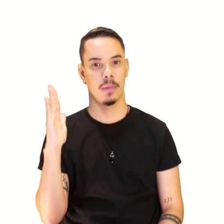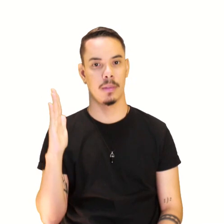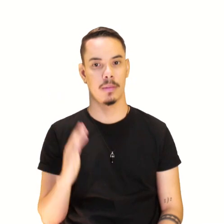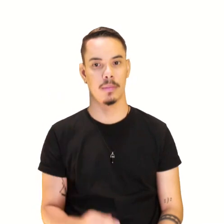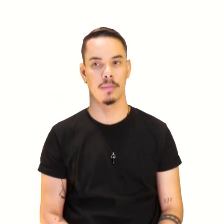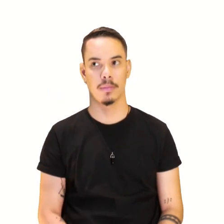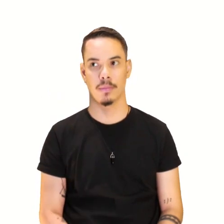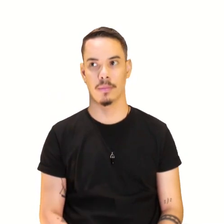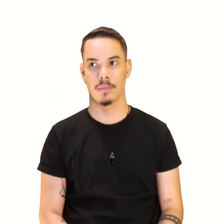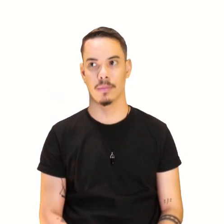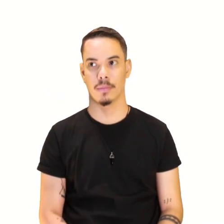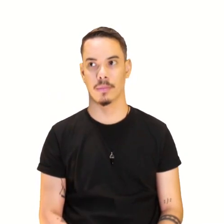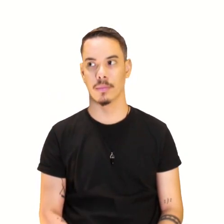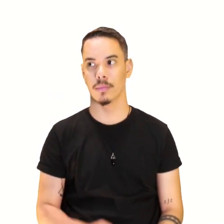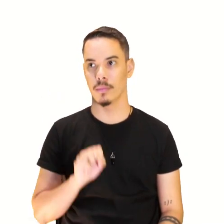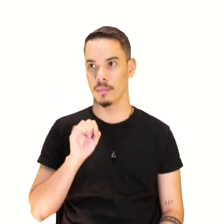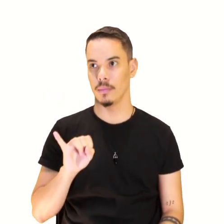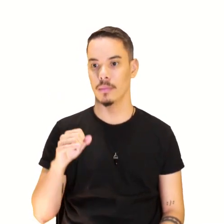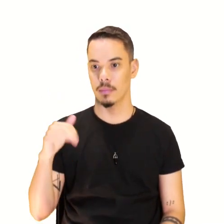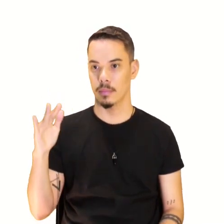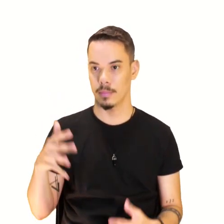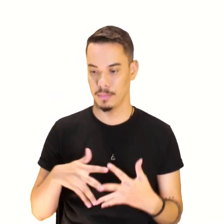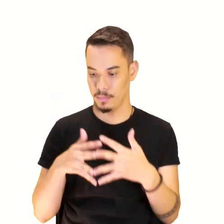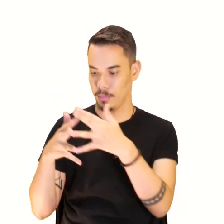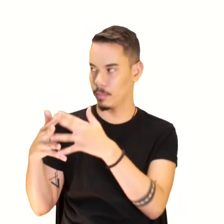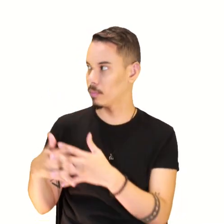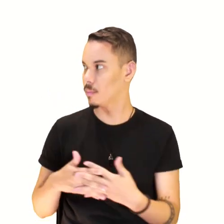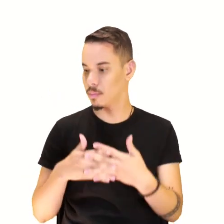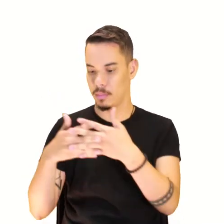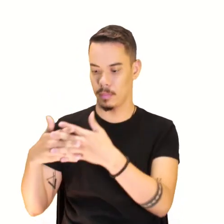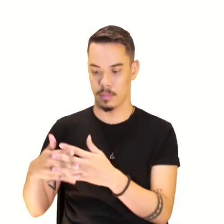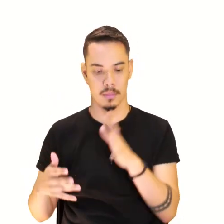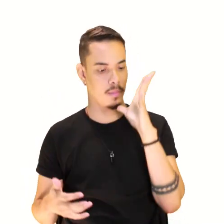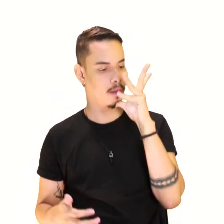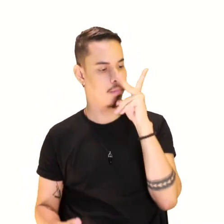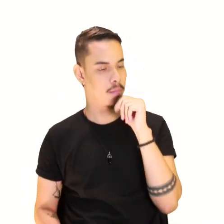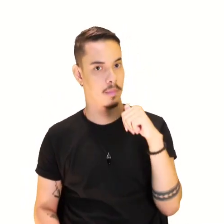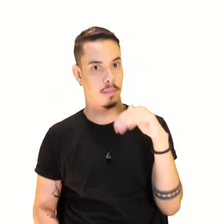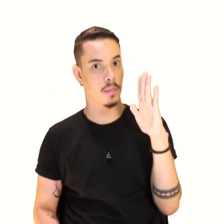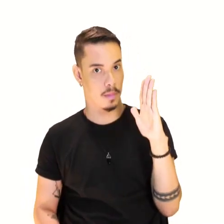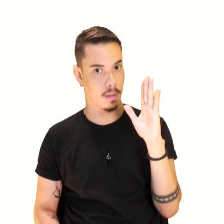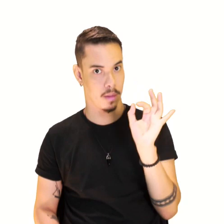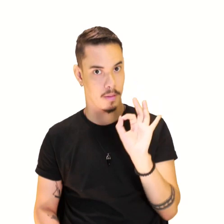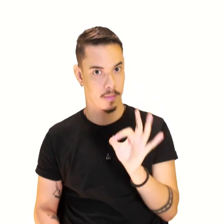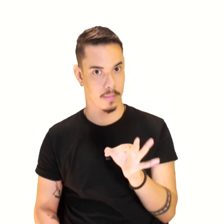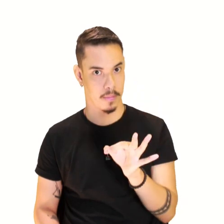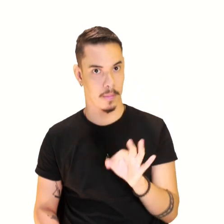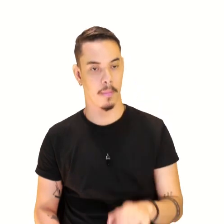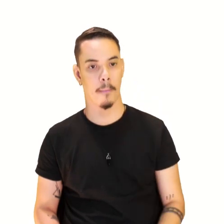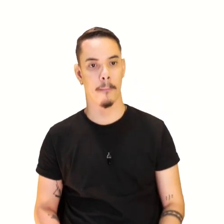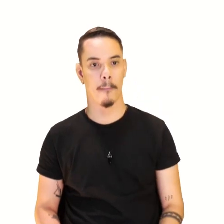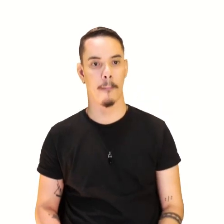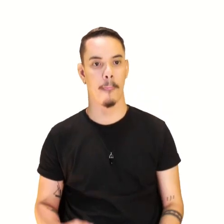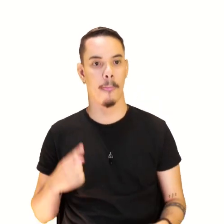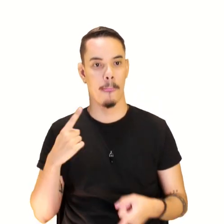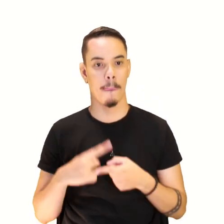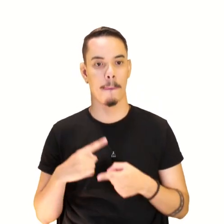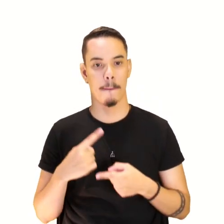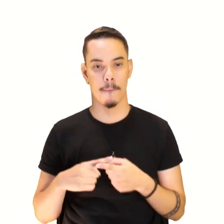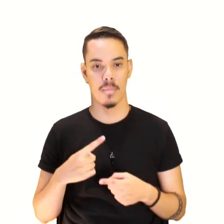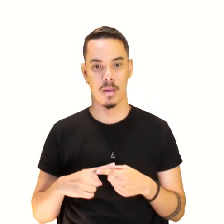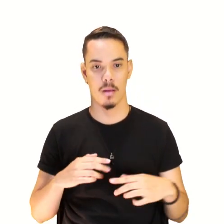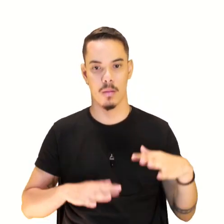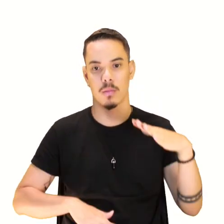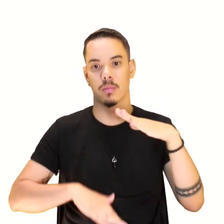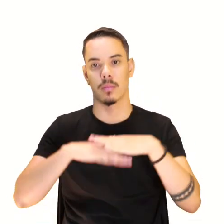Mostrei mais caminhões vai demorar mais né porque eu tô fazendo tô enchendo os caminhões aí não importa as máquinas isso porque se para encher 5